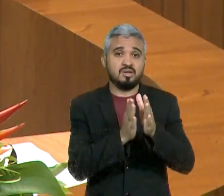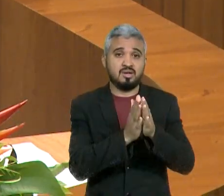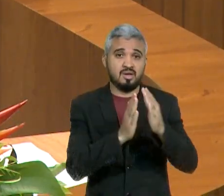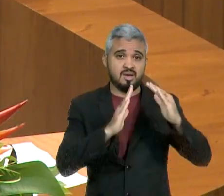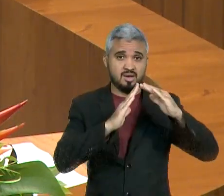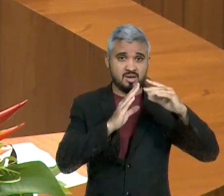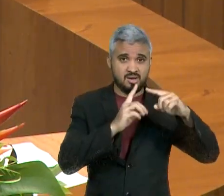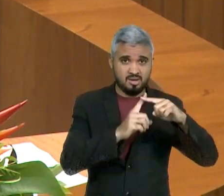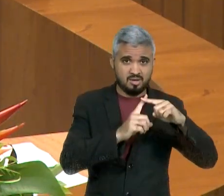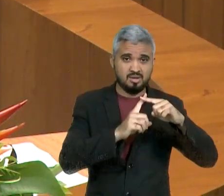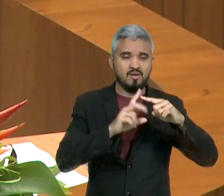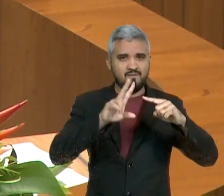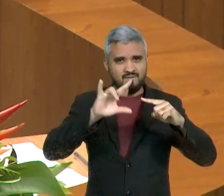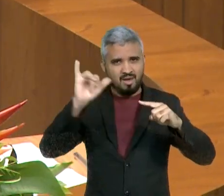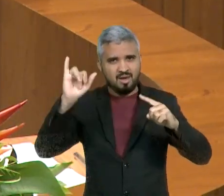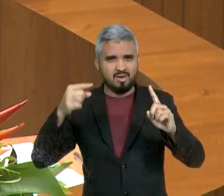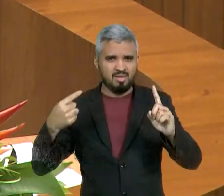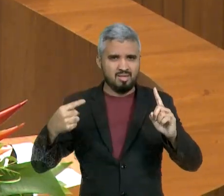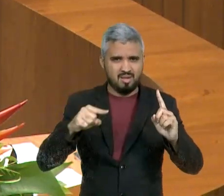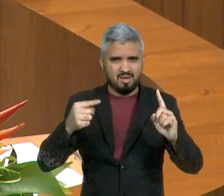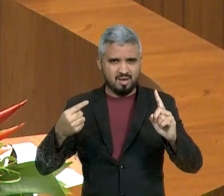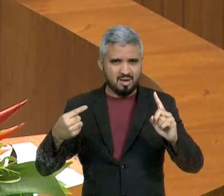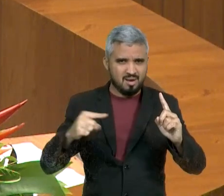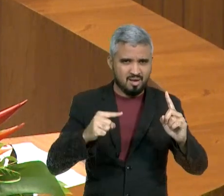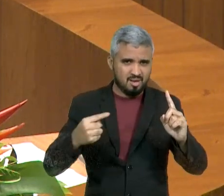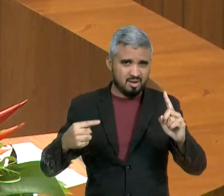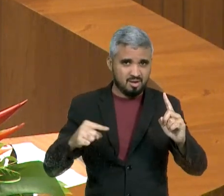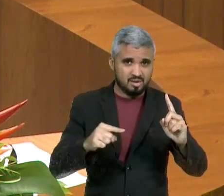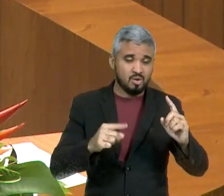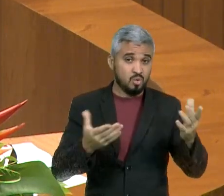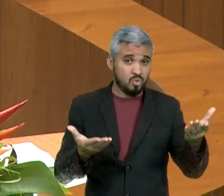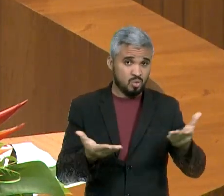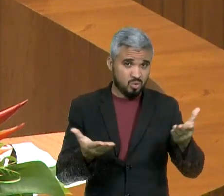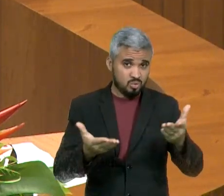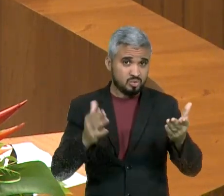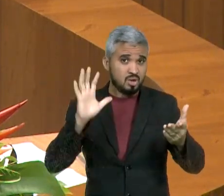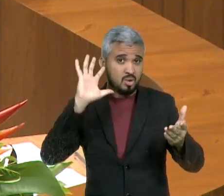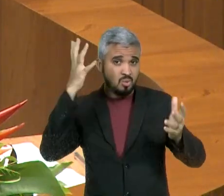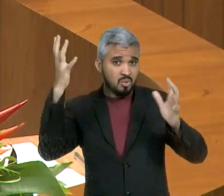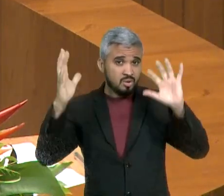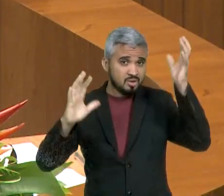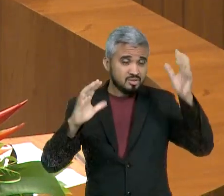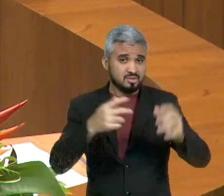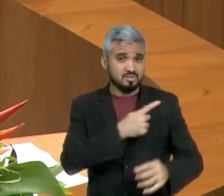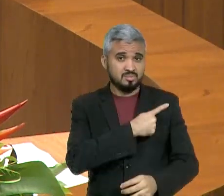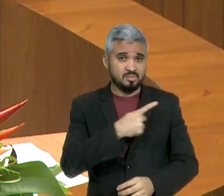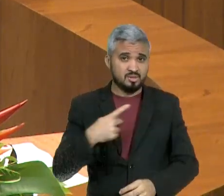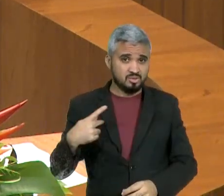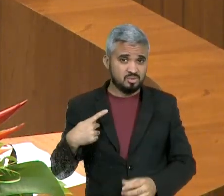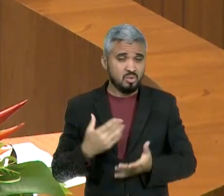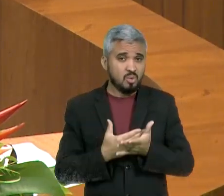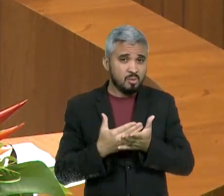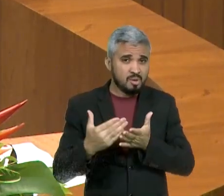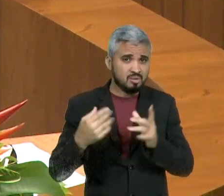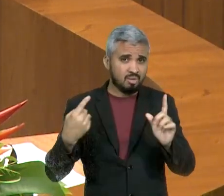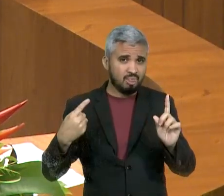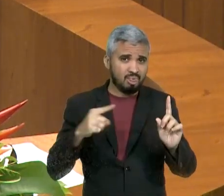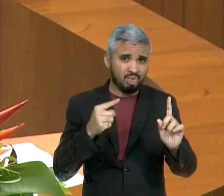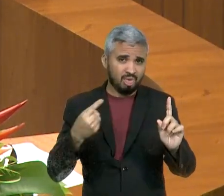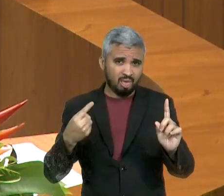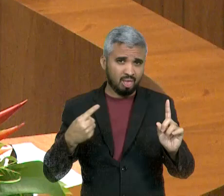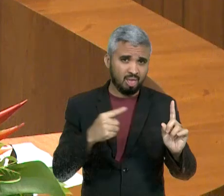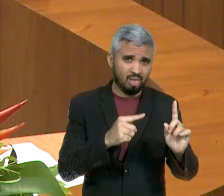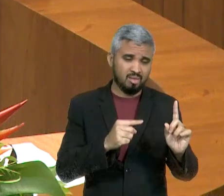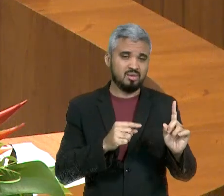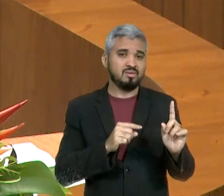acontecendo hoje de pastores serem agora muito perseguidos por suas falas,